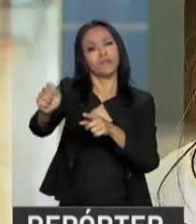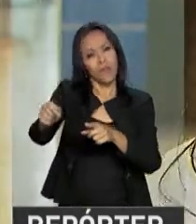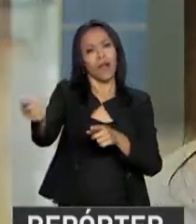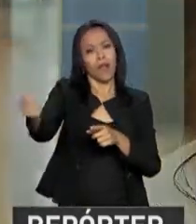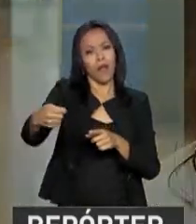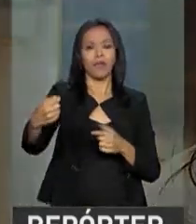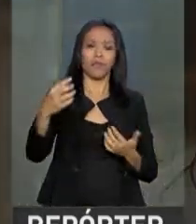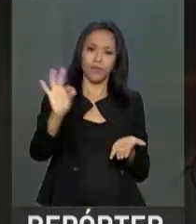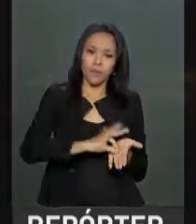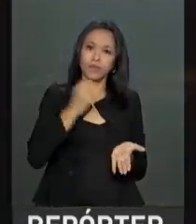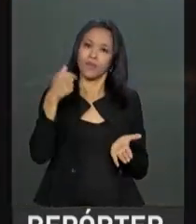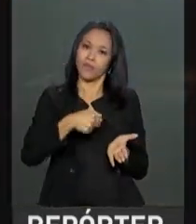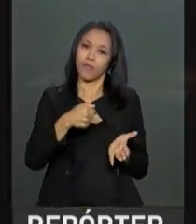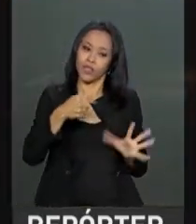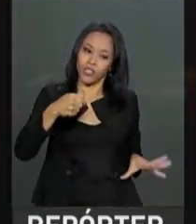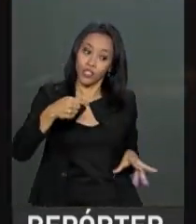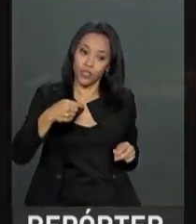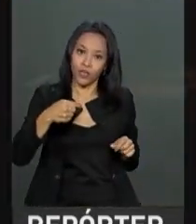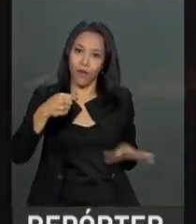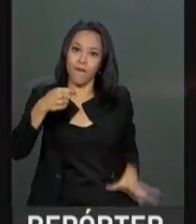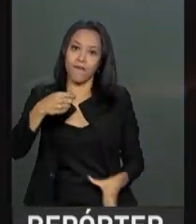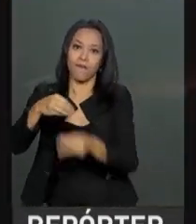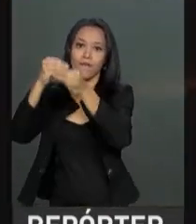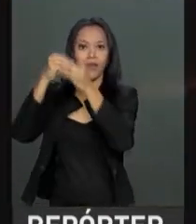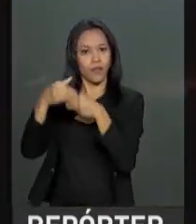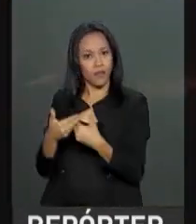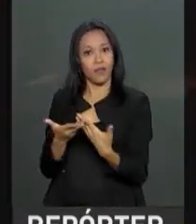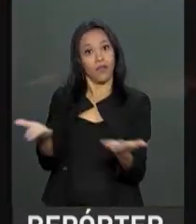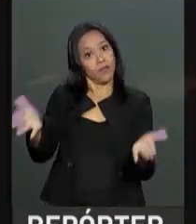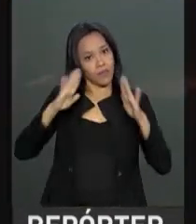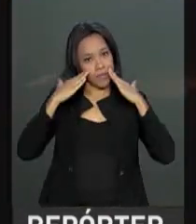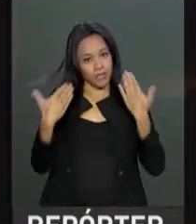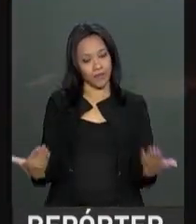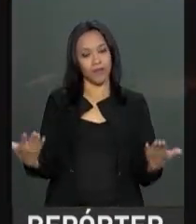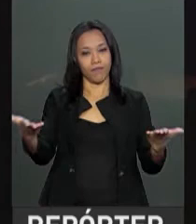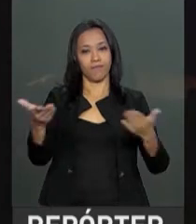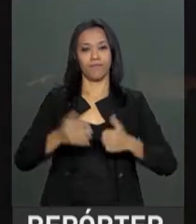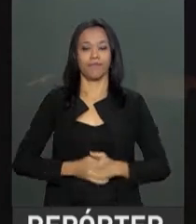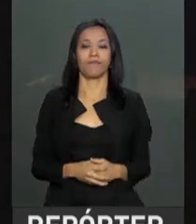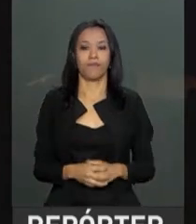inscrever para a gente complementar esse recurso e ele se apresentar no Centro Cultural.